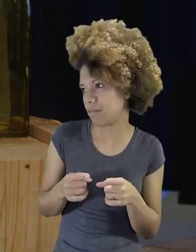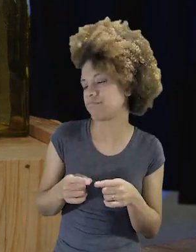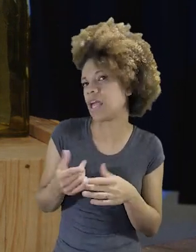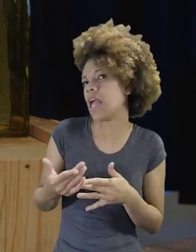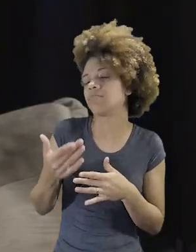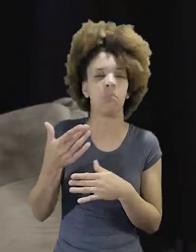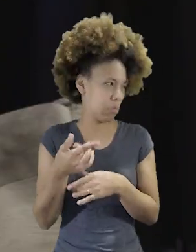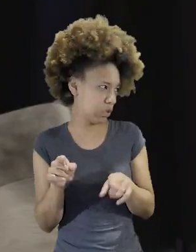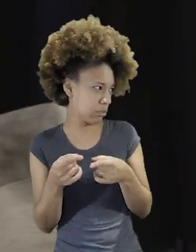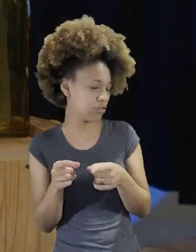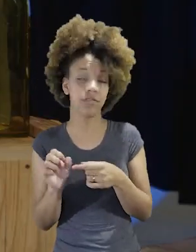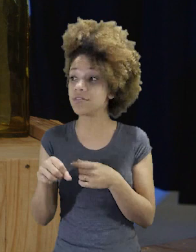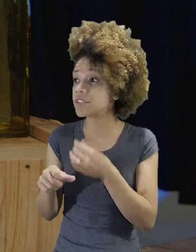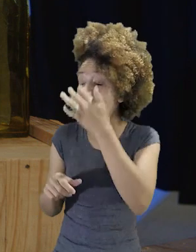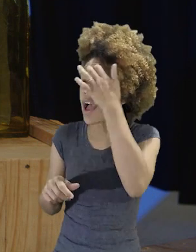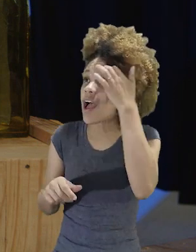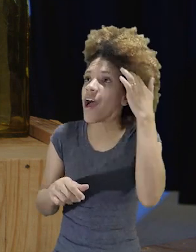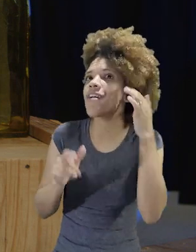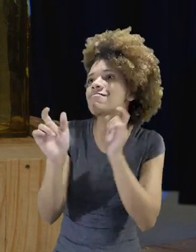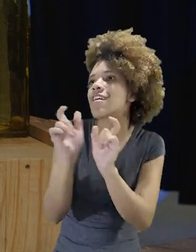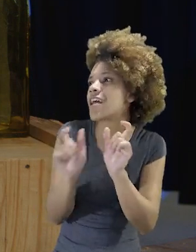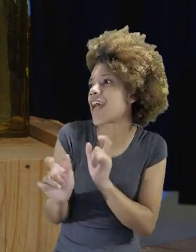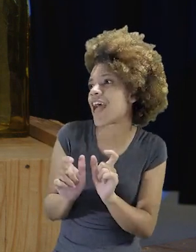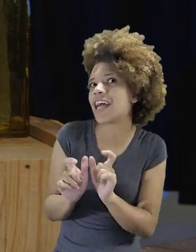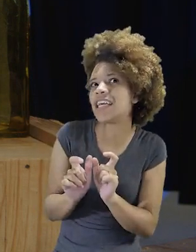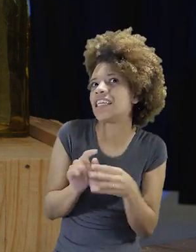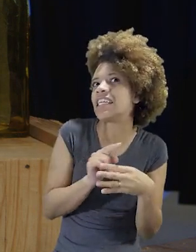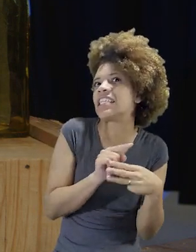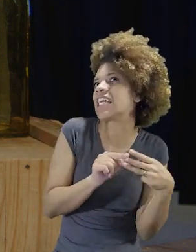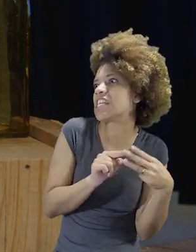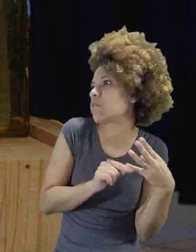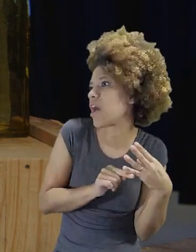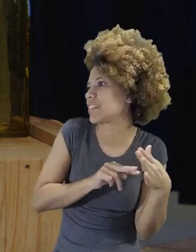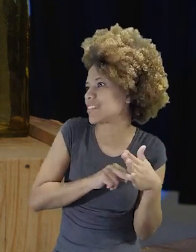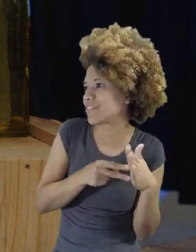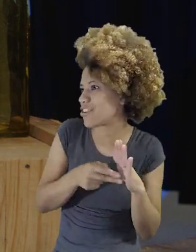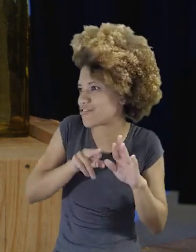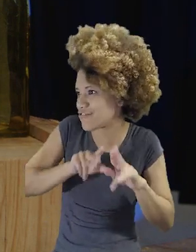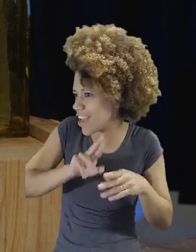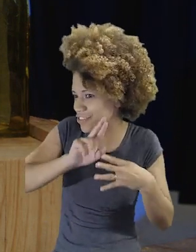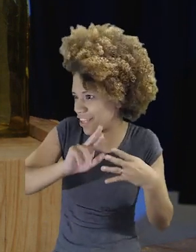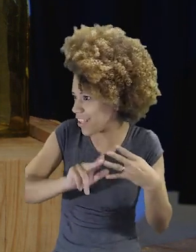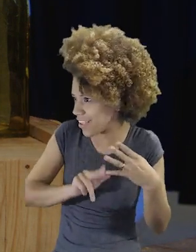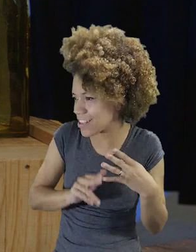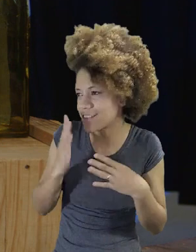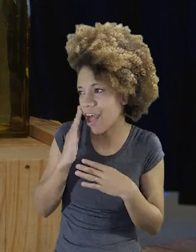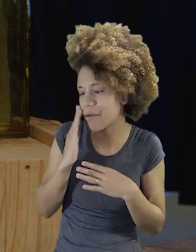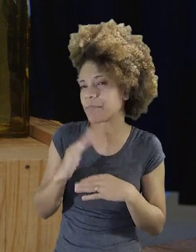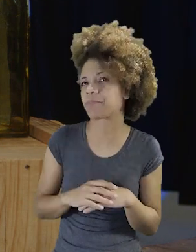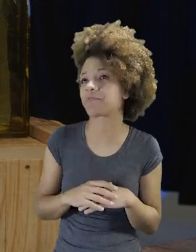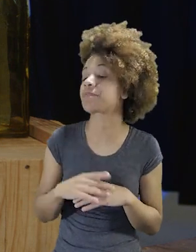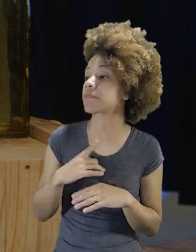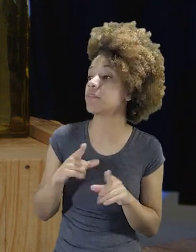musicalmente cara ele é um cara que ele faz rimas que tem tipo três quatro sentidos tá ligado ele é ele é realmente